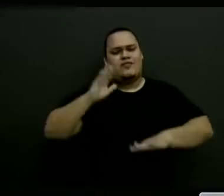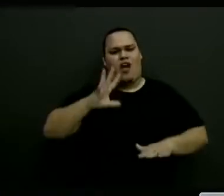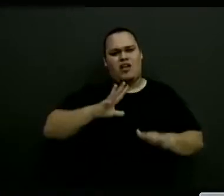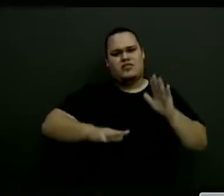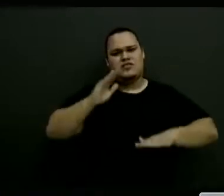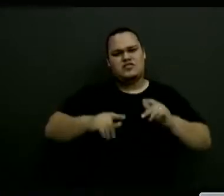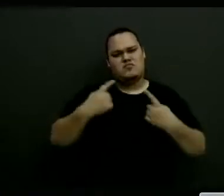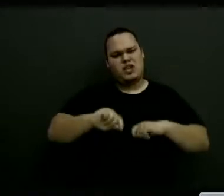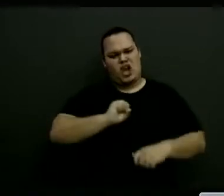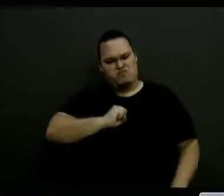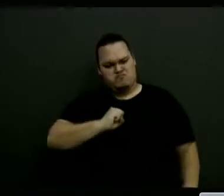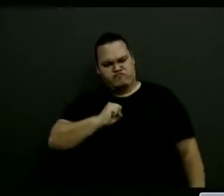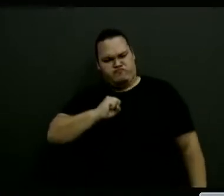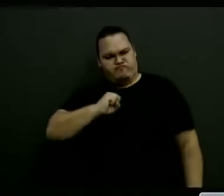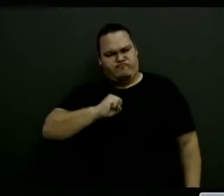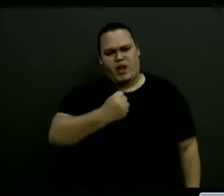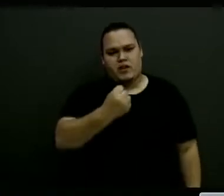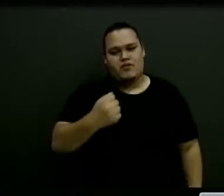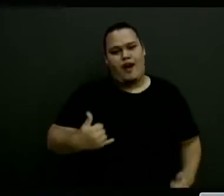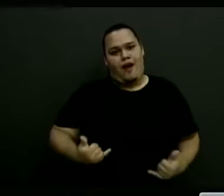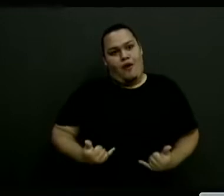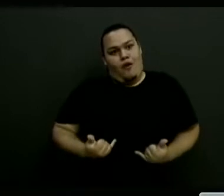valentia, ânimo,